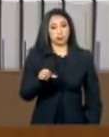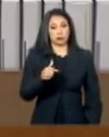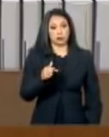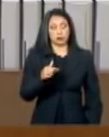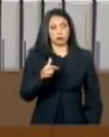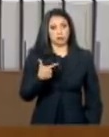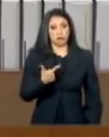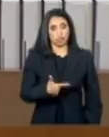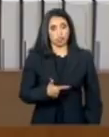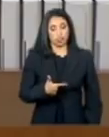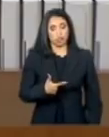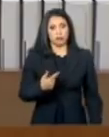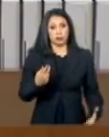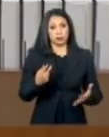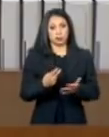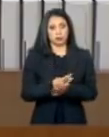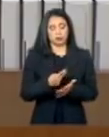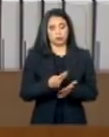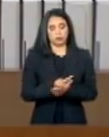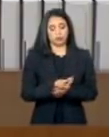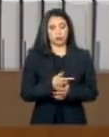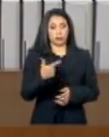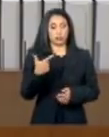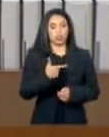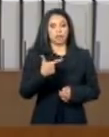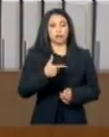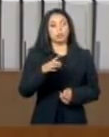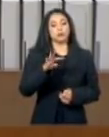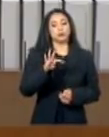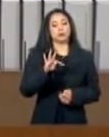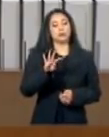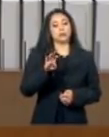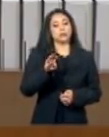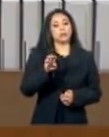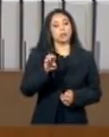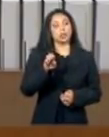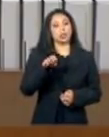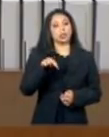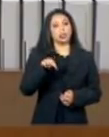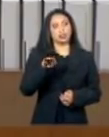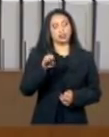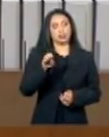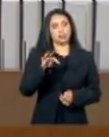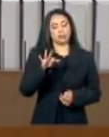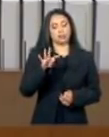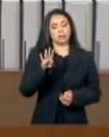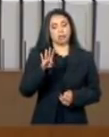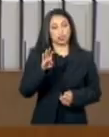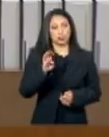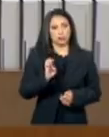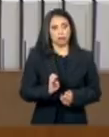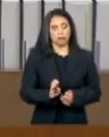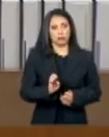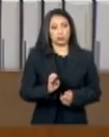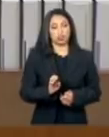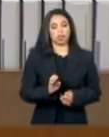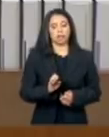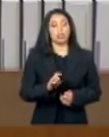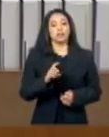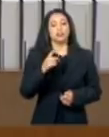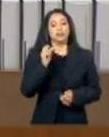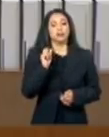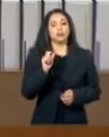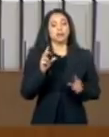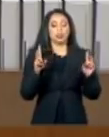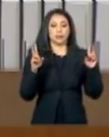consignado pelo 2º tenente leonel lino ferreira diretor da colônia de férias no seguinte temos a